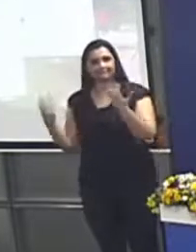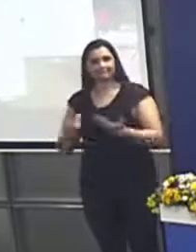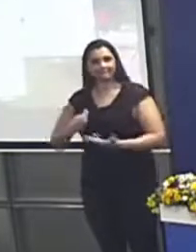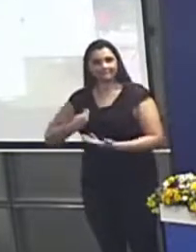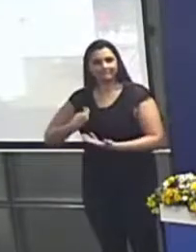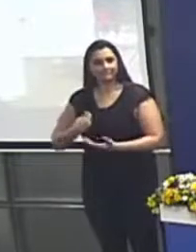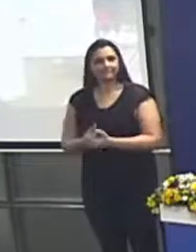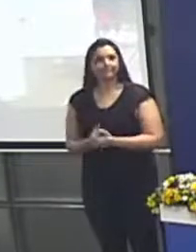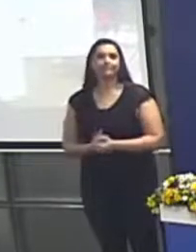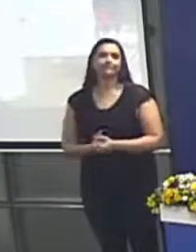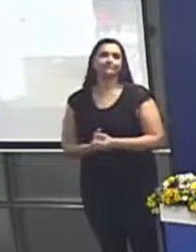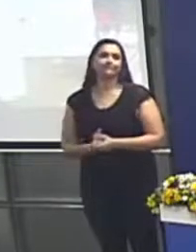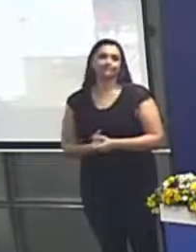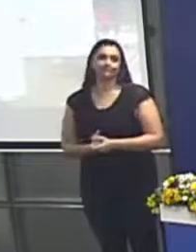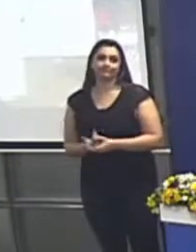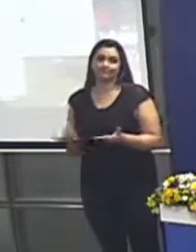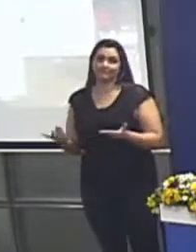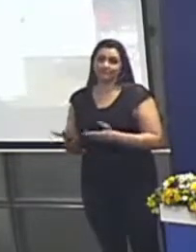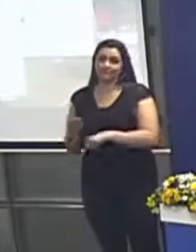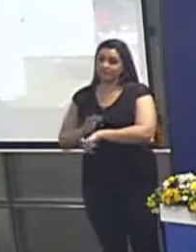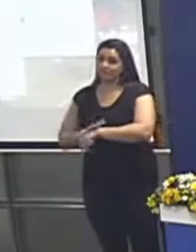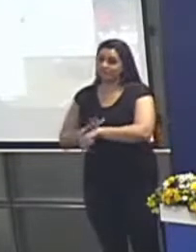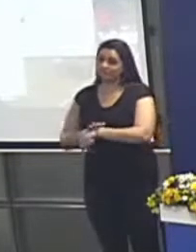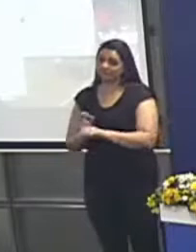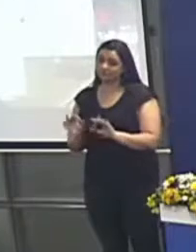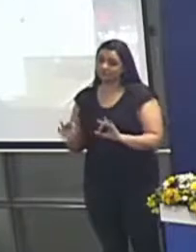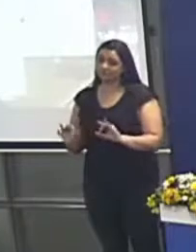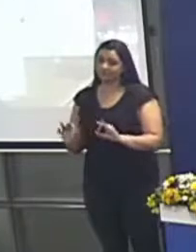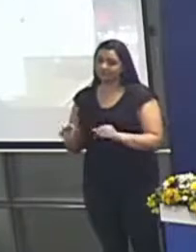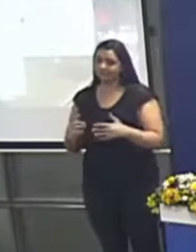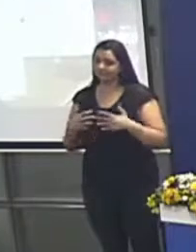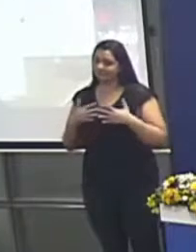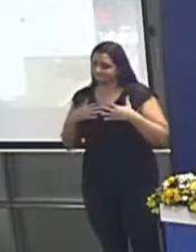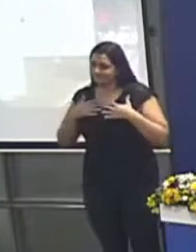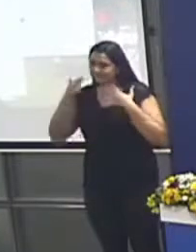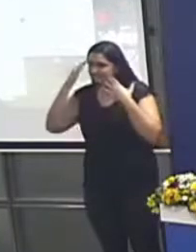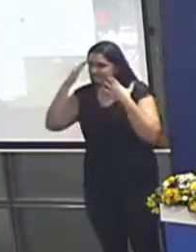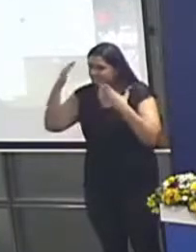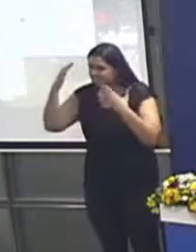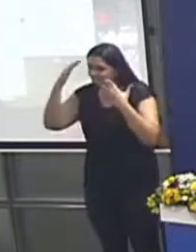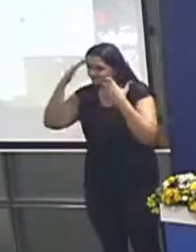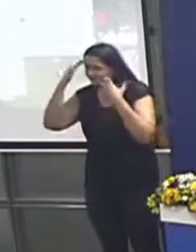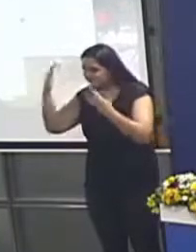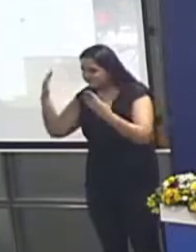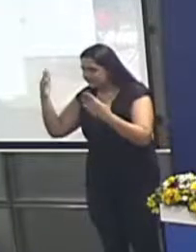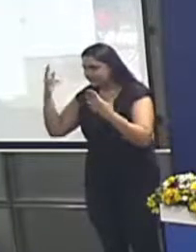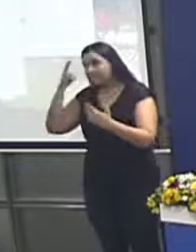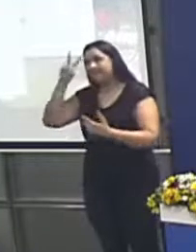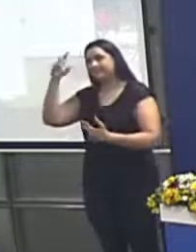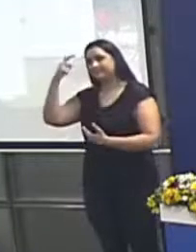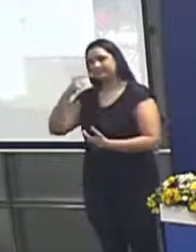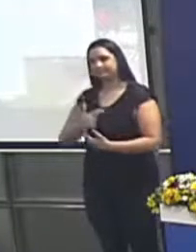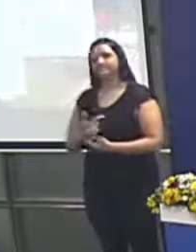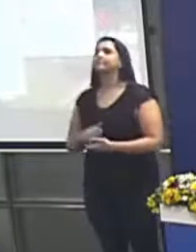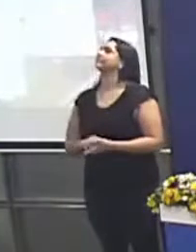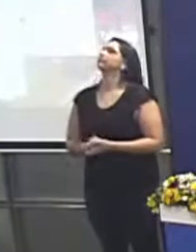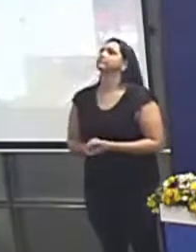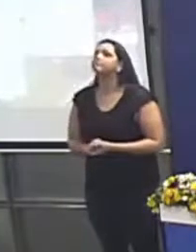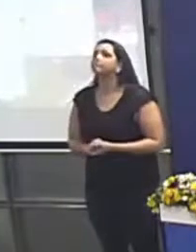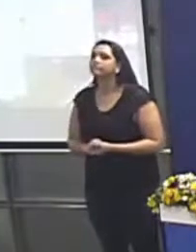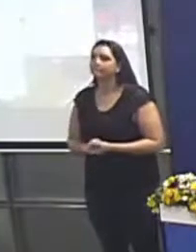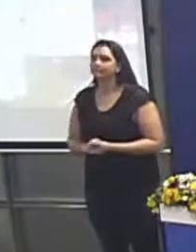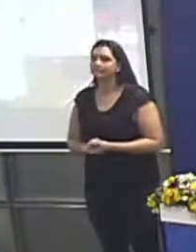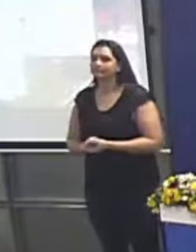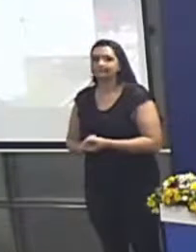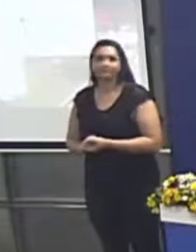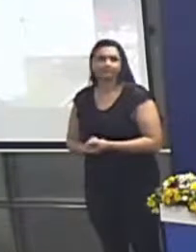presentes. É um momento realmente gratificante. Muito obrigado pela lembrança. Eu